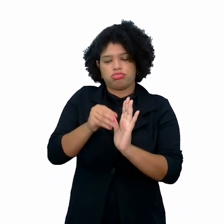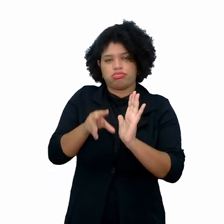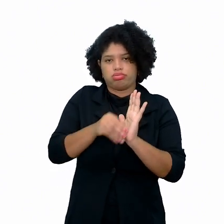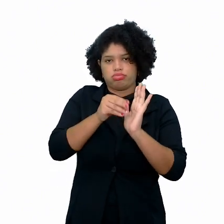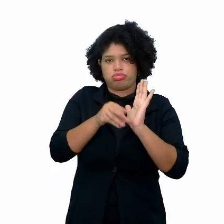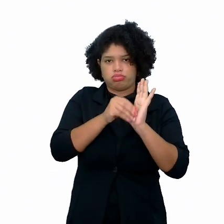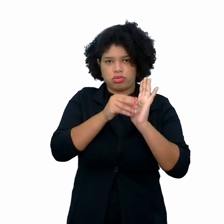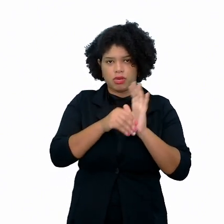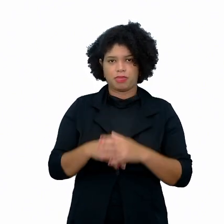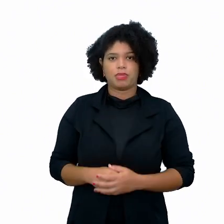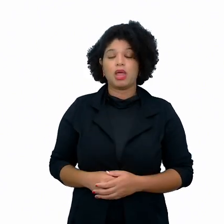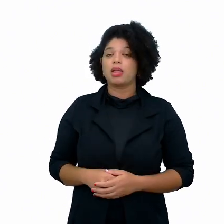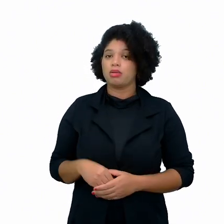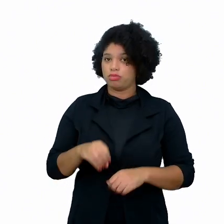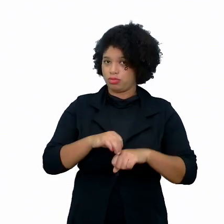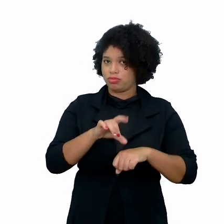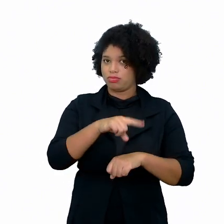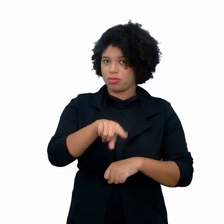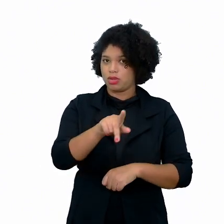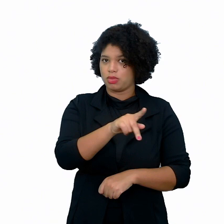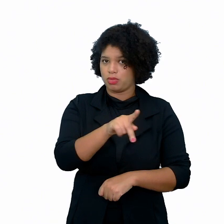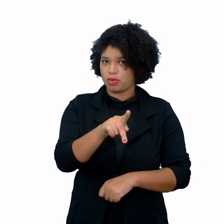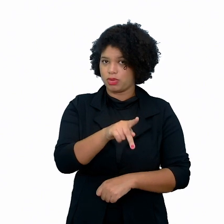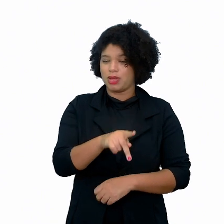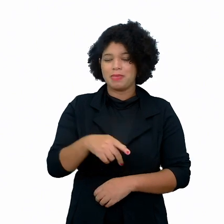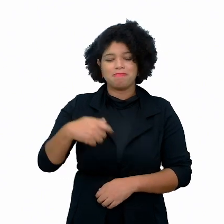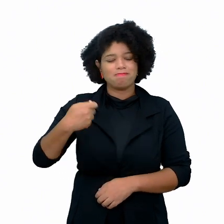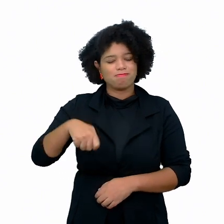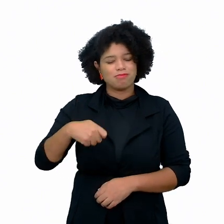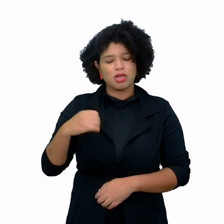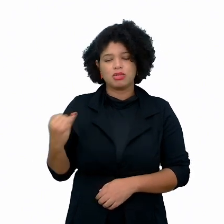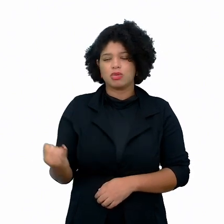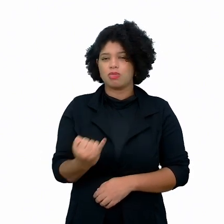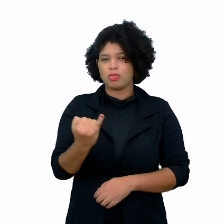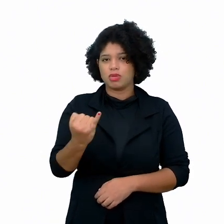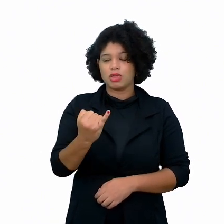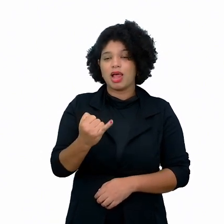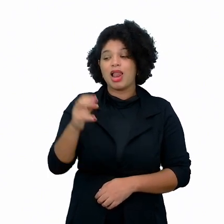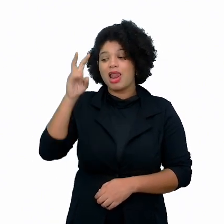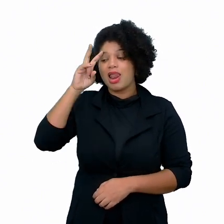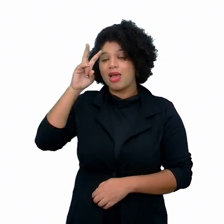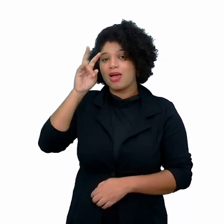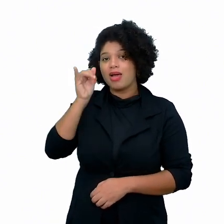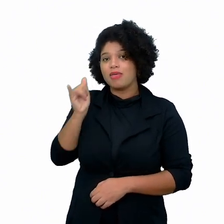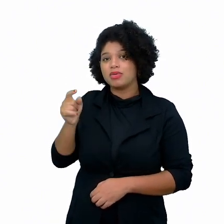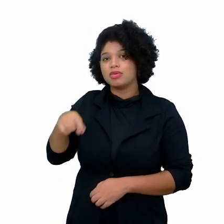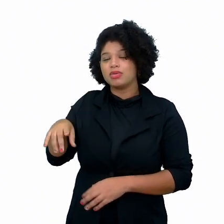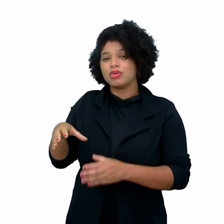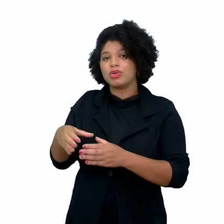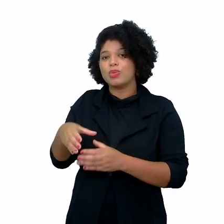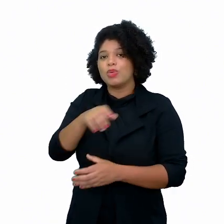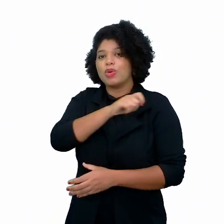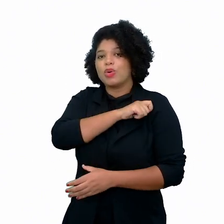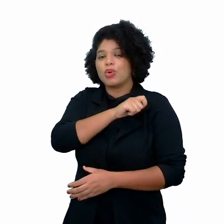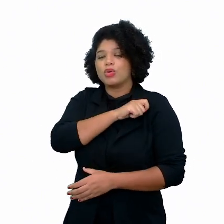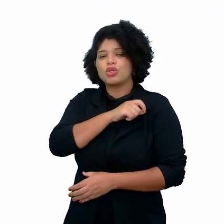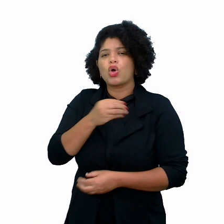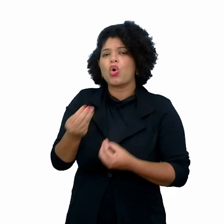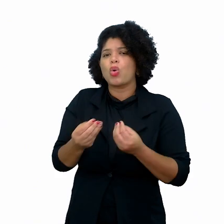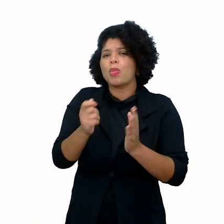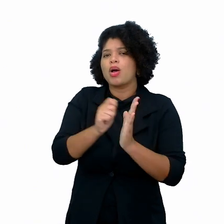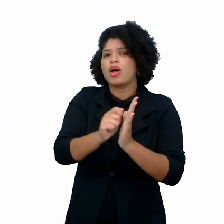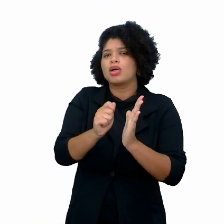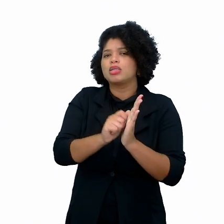Professores, nesse momento, penso ser imprescindível retomar com as crianças o procedimento escritor